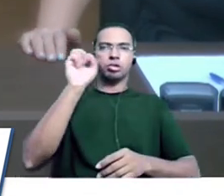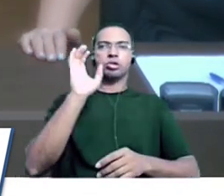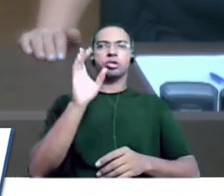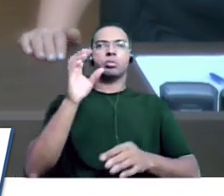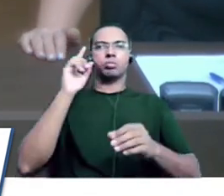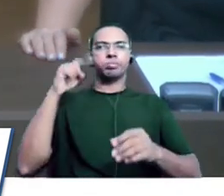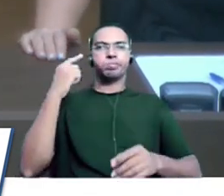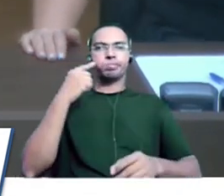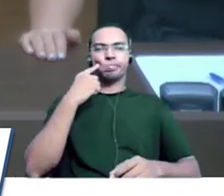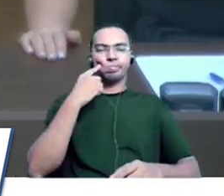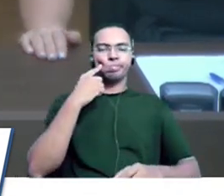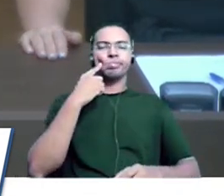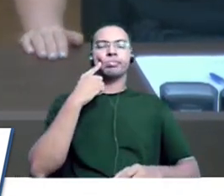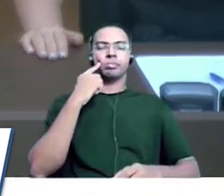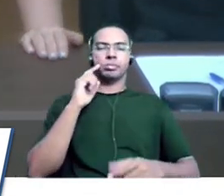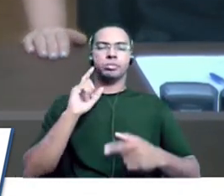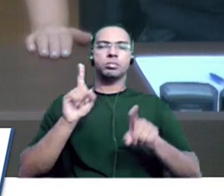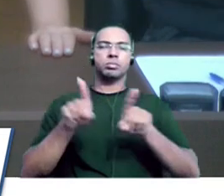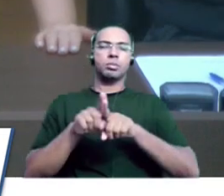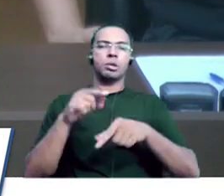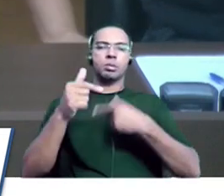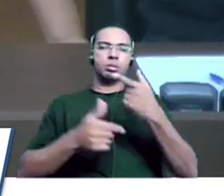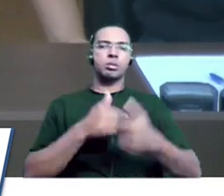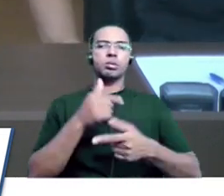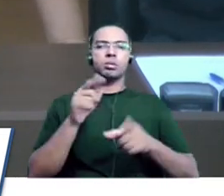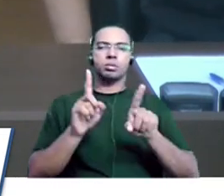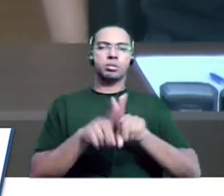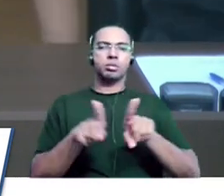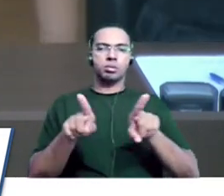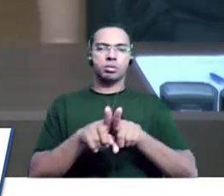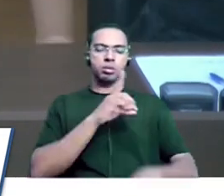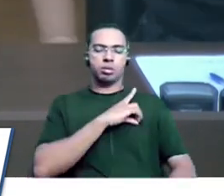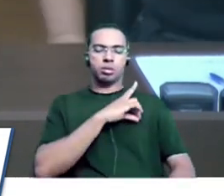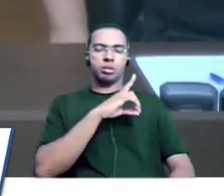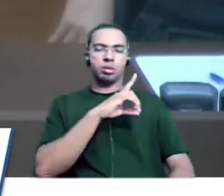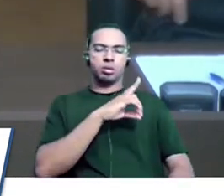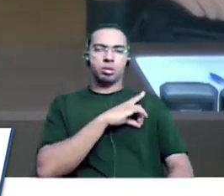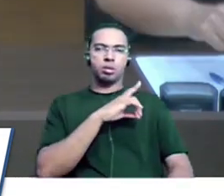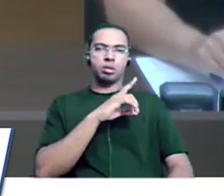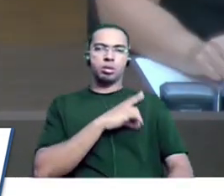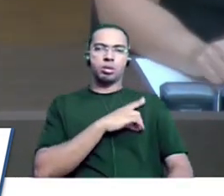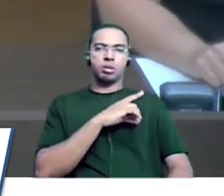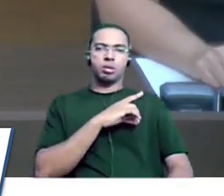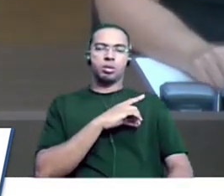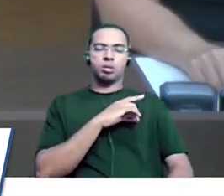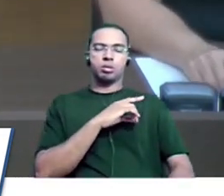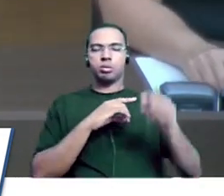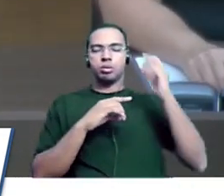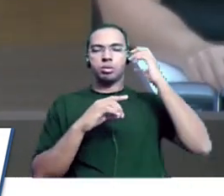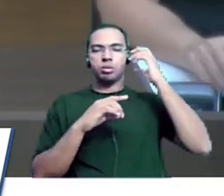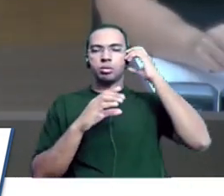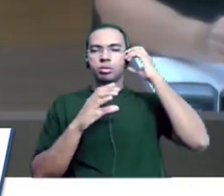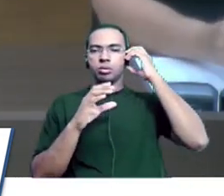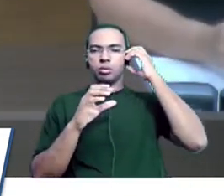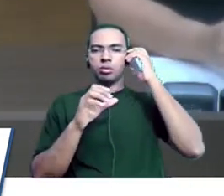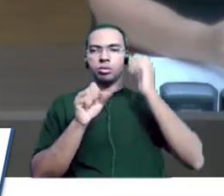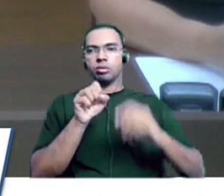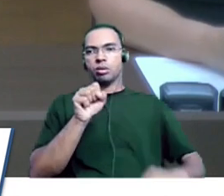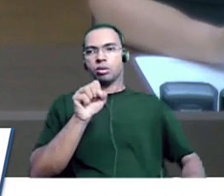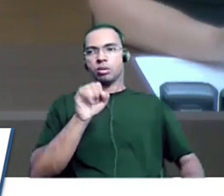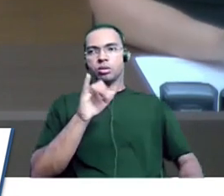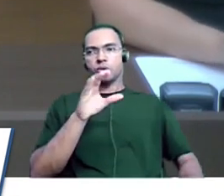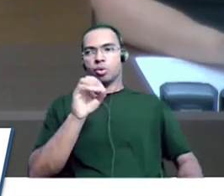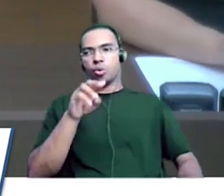Advogou e atuou também como delegado na Seccional de Ribeirão Preto,